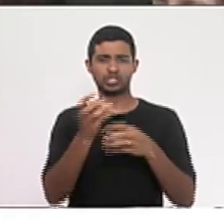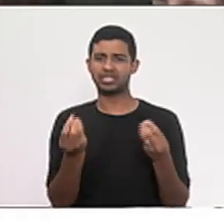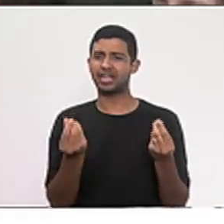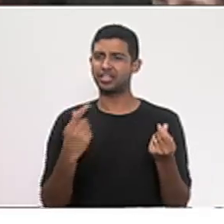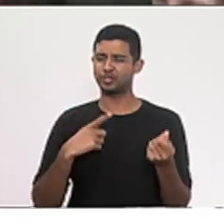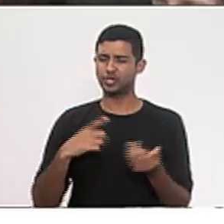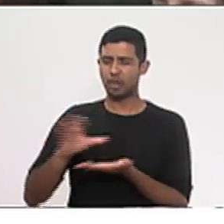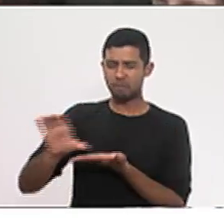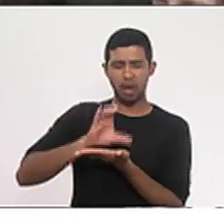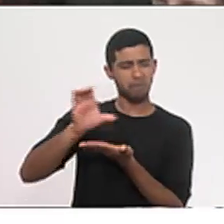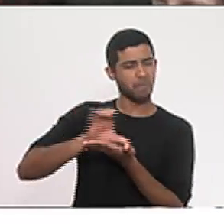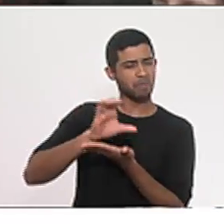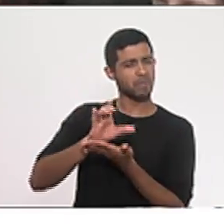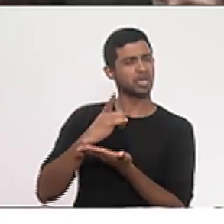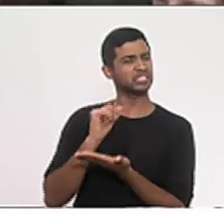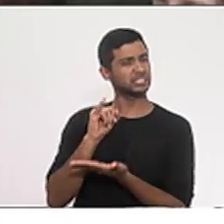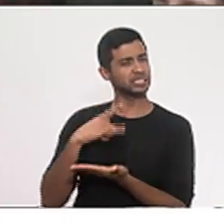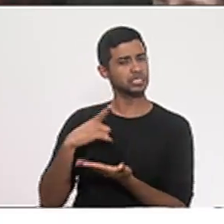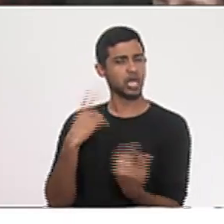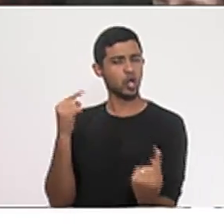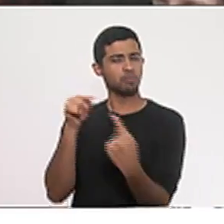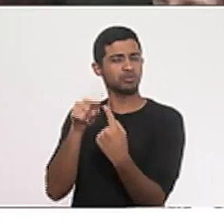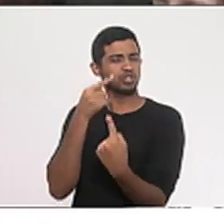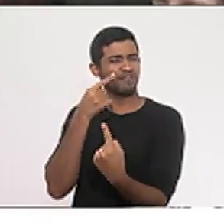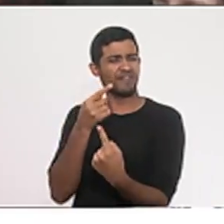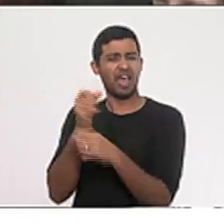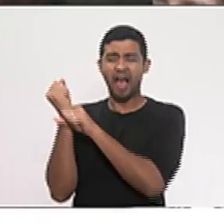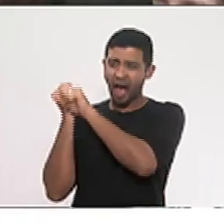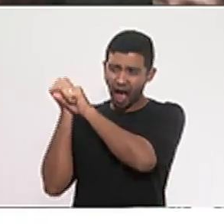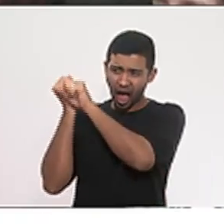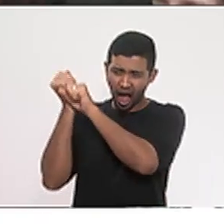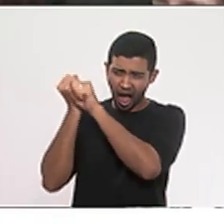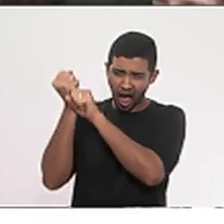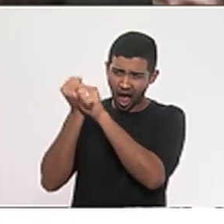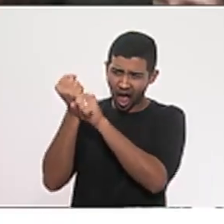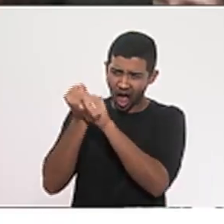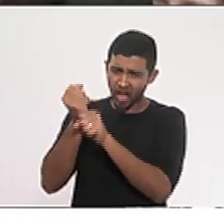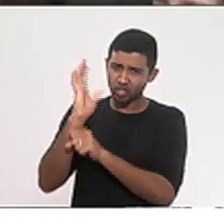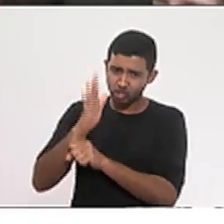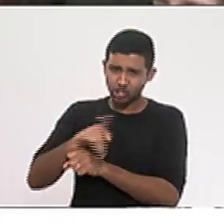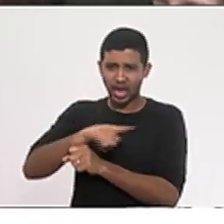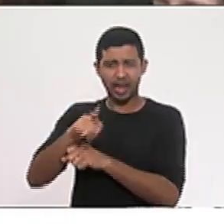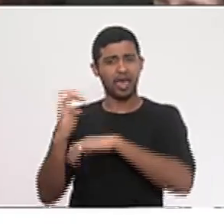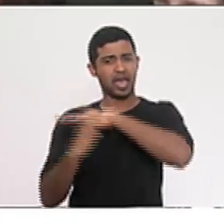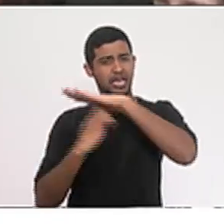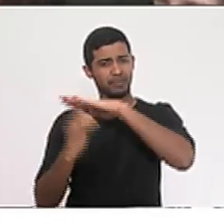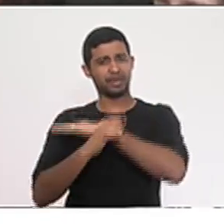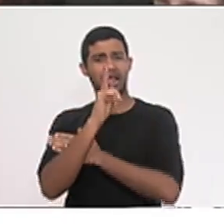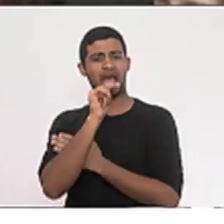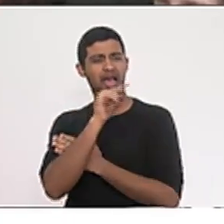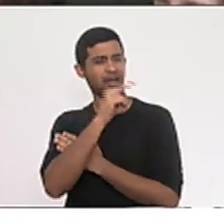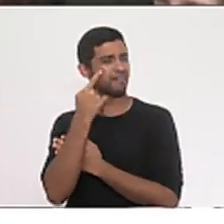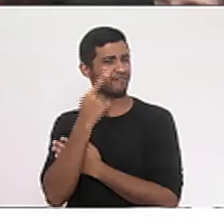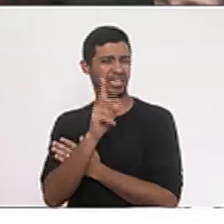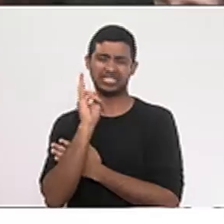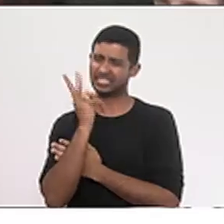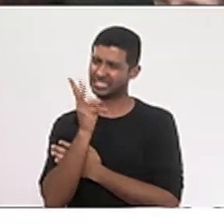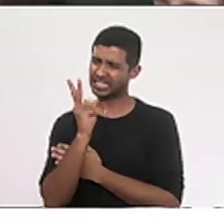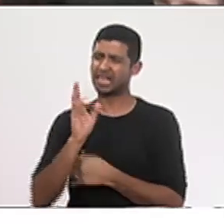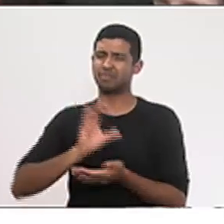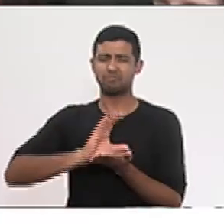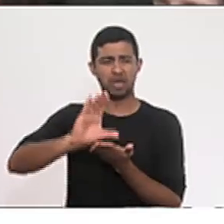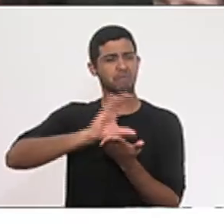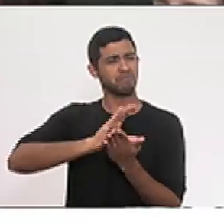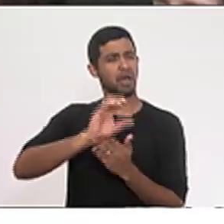desses lucros, mas o fato objetivo é que há anos, a SEDAI é uma empresa superavitária que paga dividendos